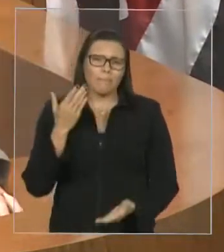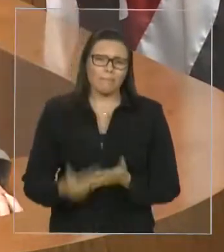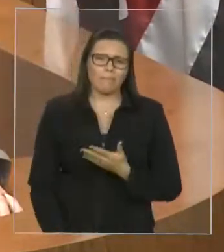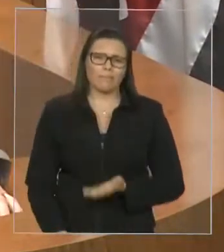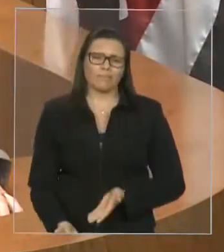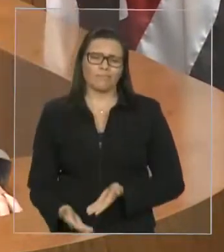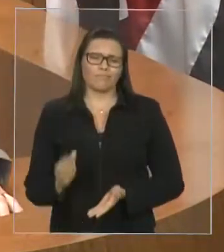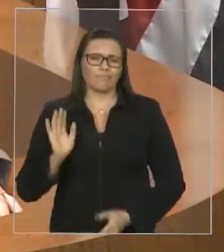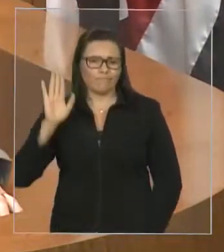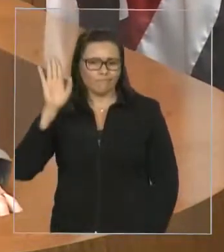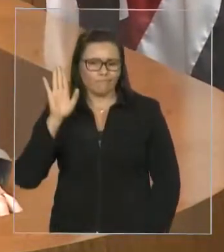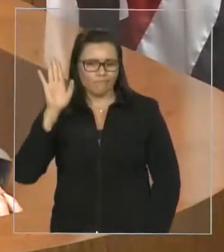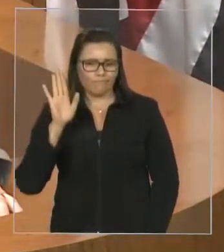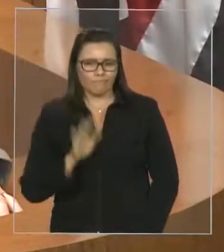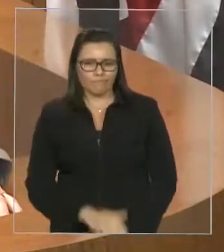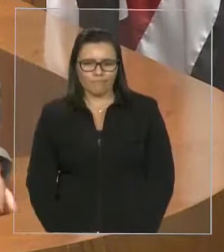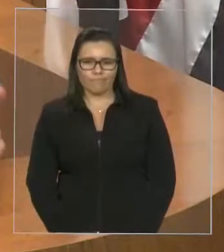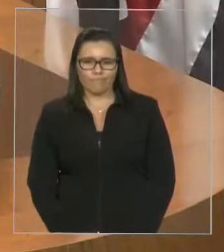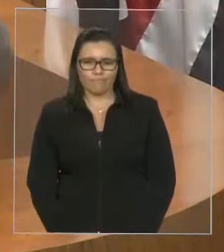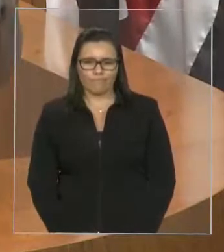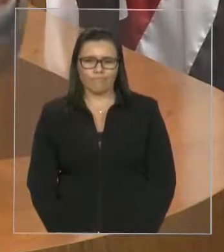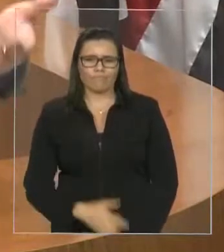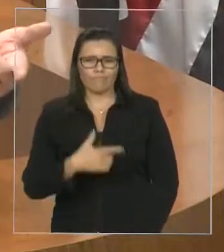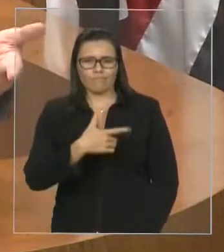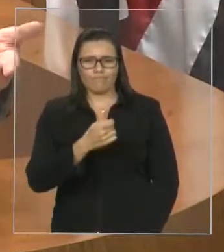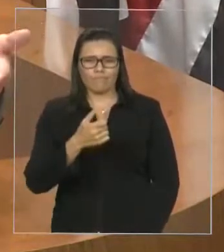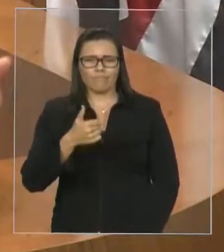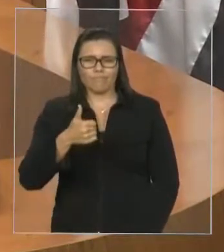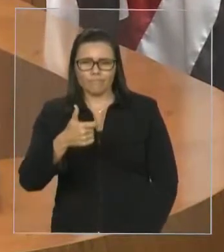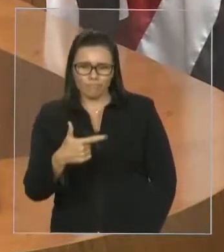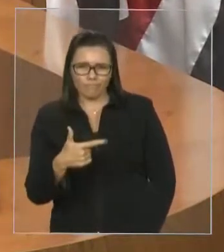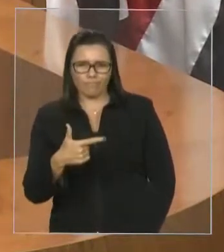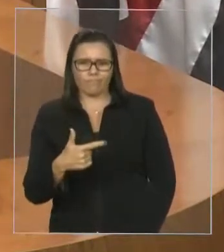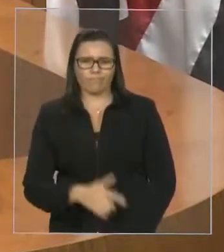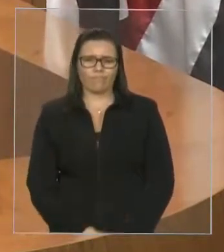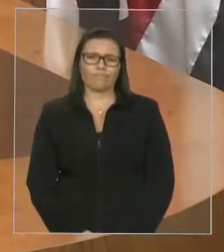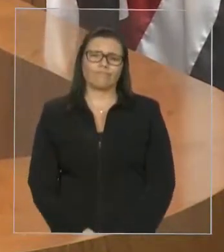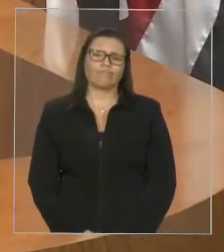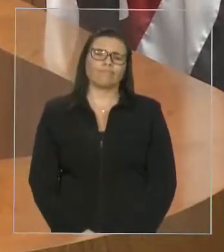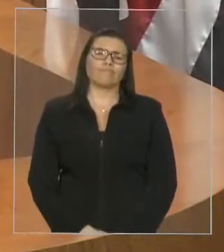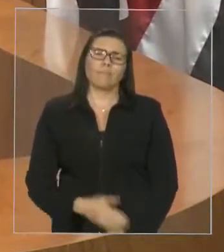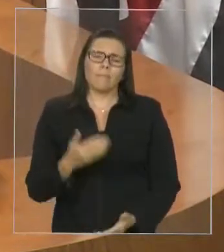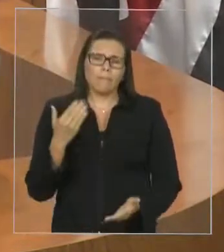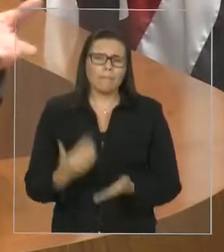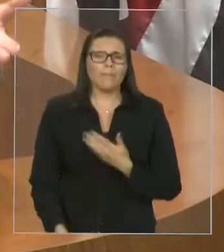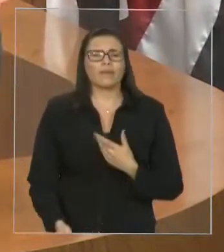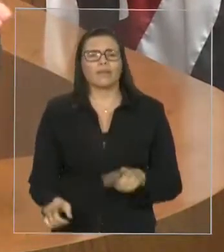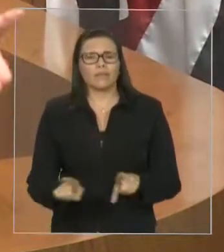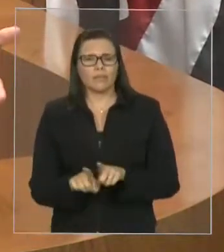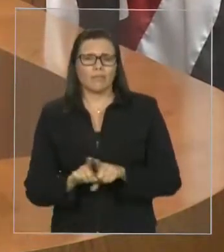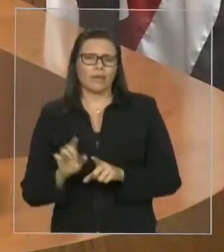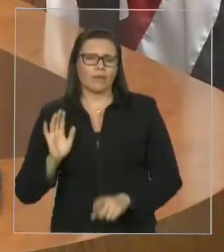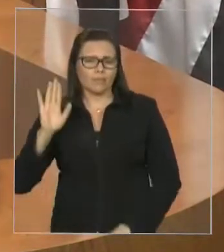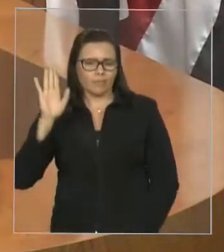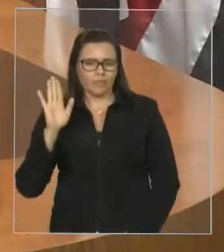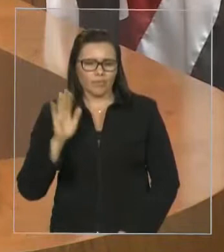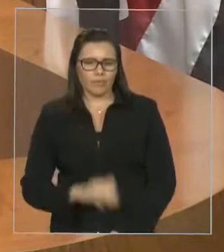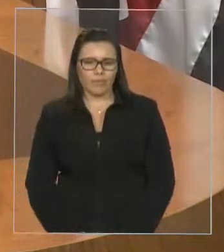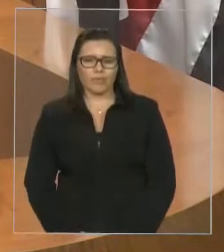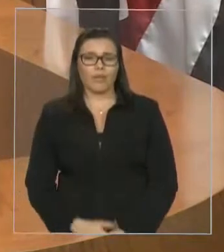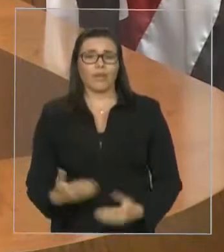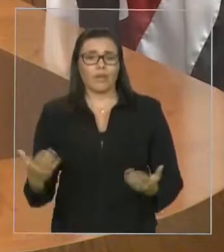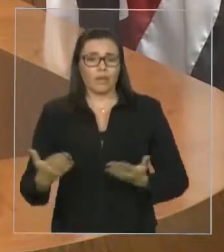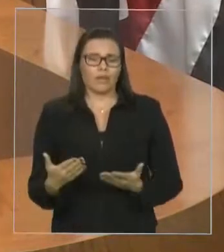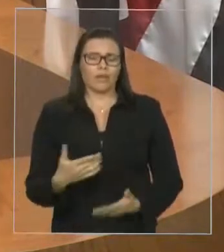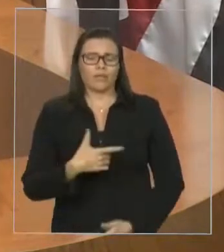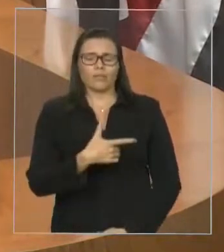próxima. Aliás, teve uma grande derrota em 2012, em 2016, e já se aproxima uma nova e acachapante